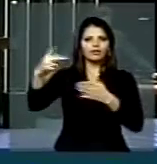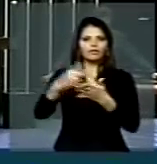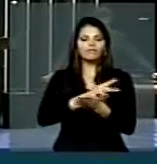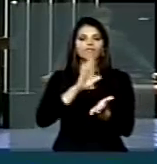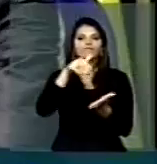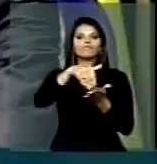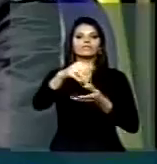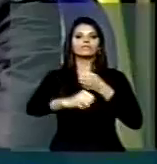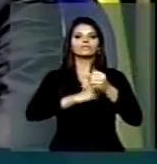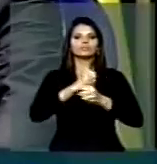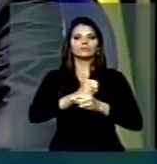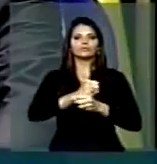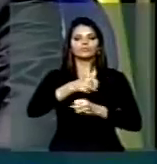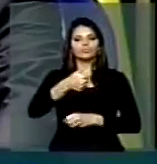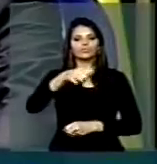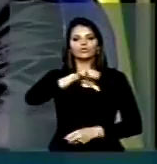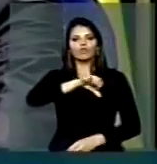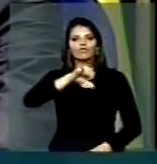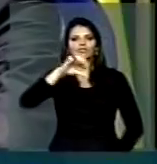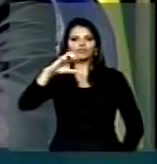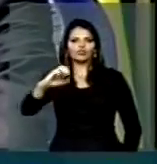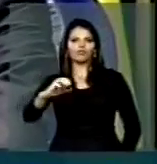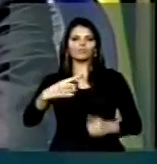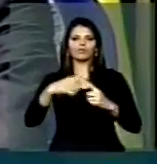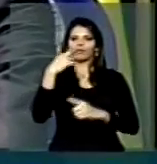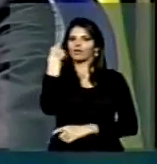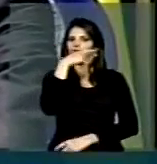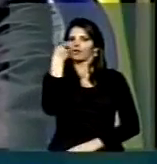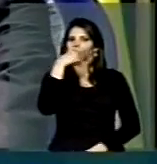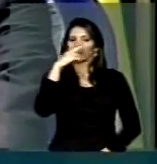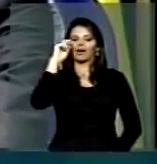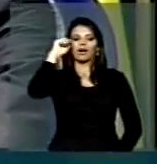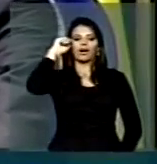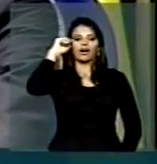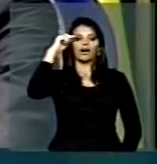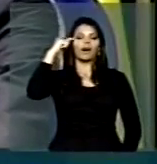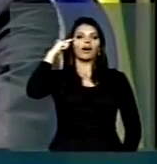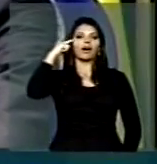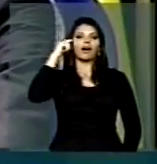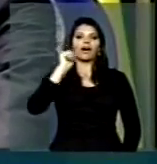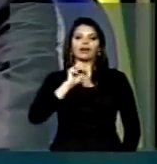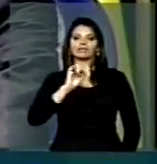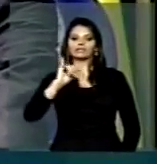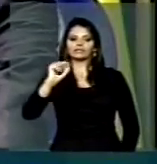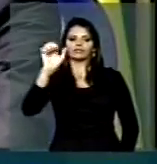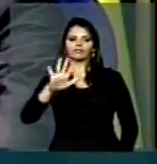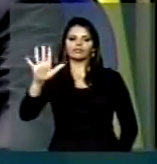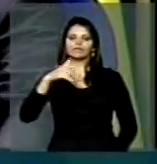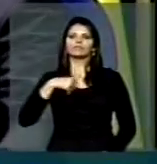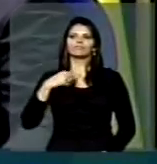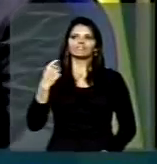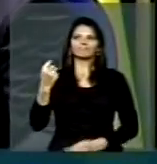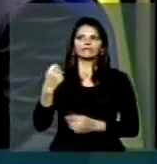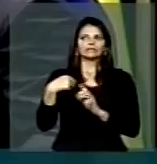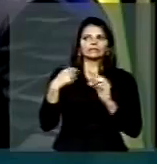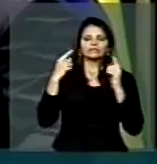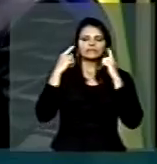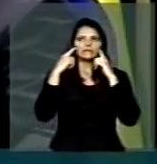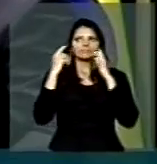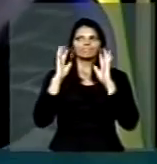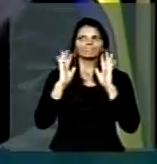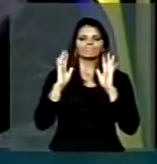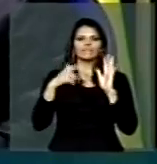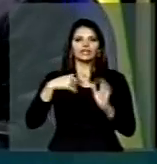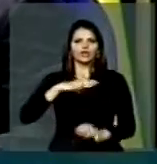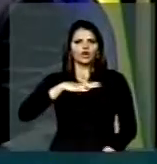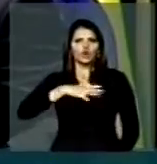década, como em especial a asiática e a russa, que nos exigiu ainda mais coragem e maiores sacrifícios. Vieram em